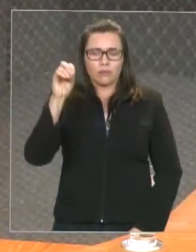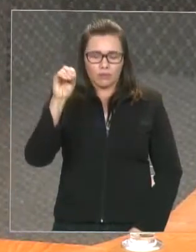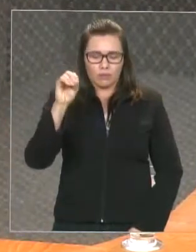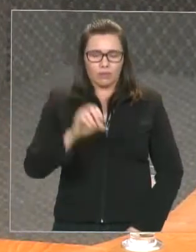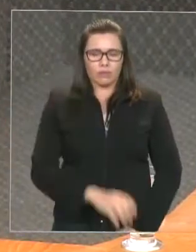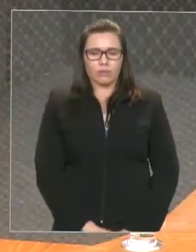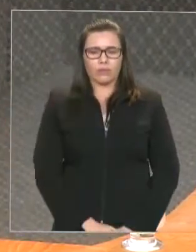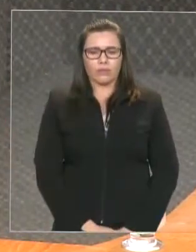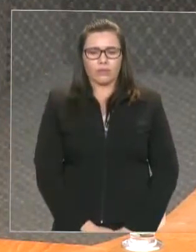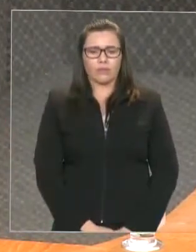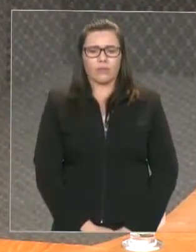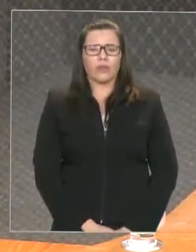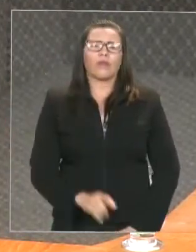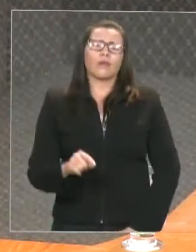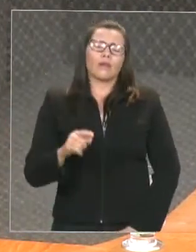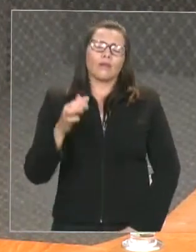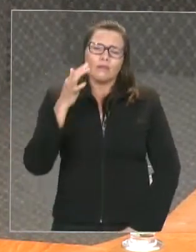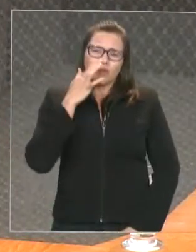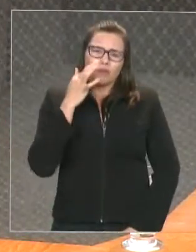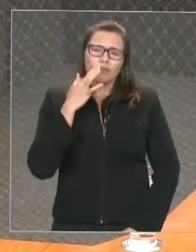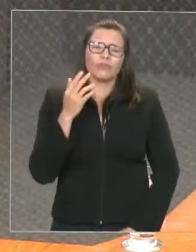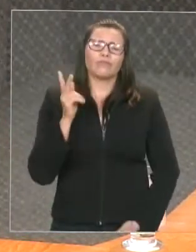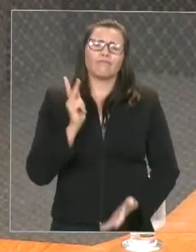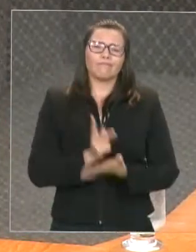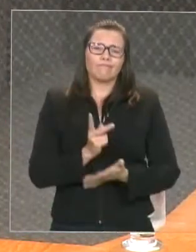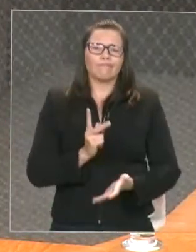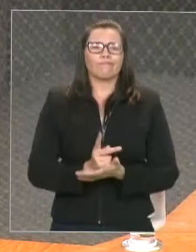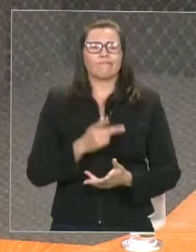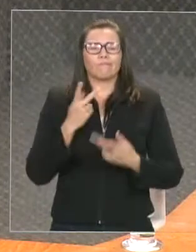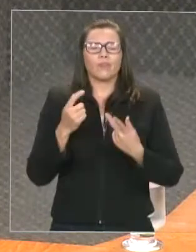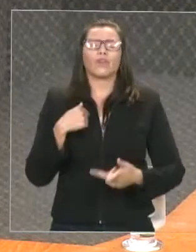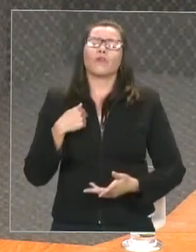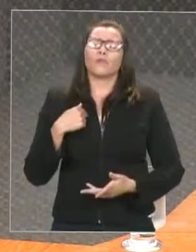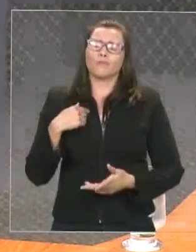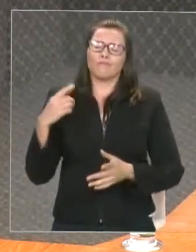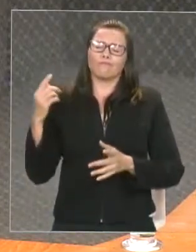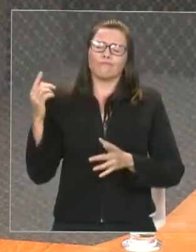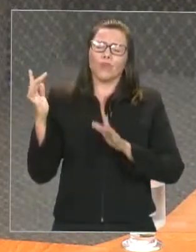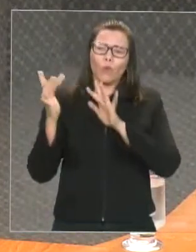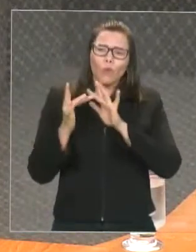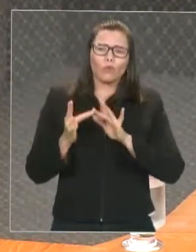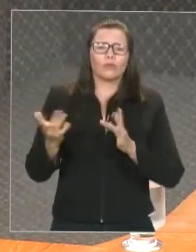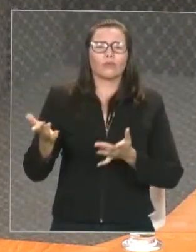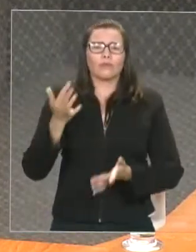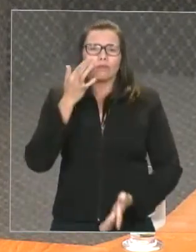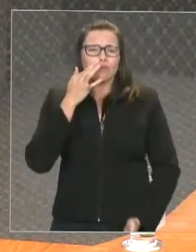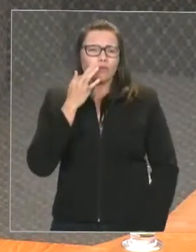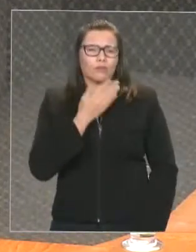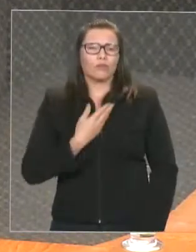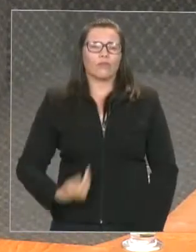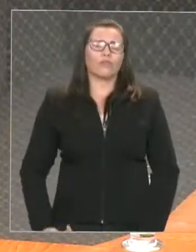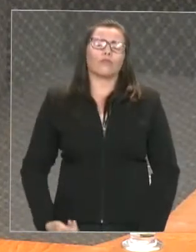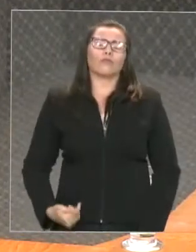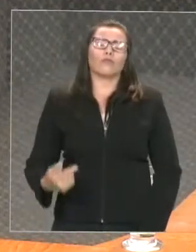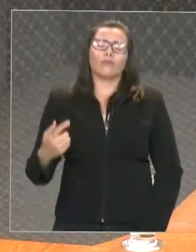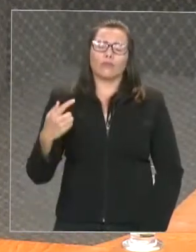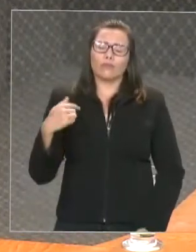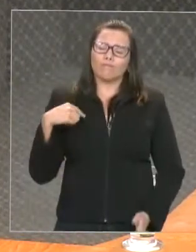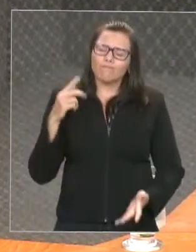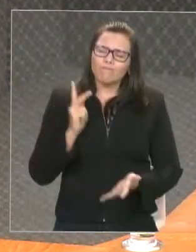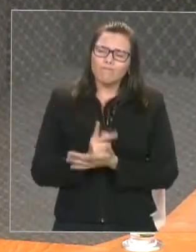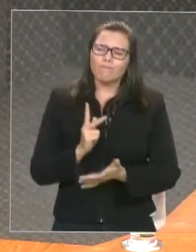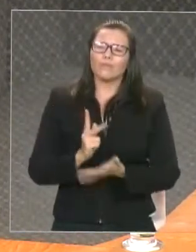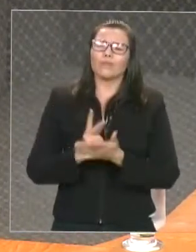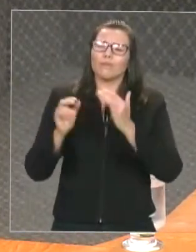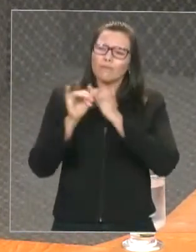para governador, eu cobrava o governador Flávio Dino desse compromisso que ele tinha que firmar com o município de Estreito, vamos